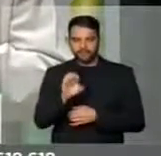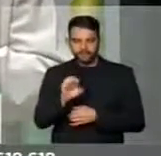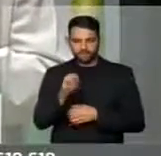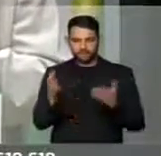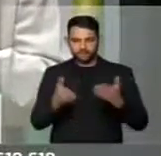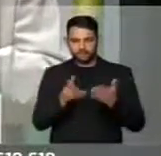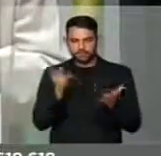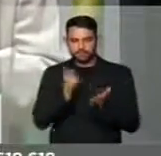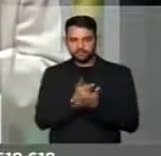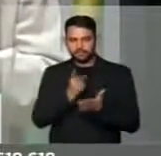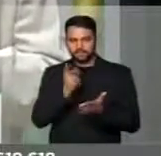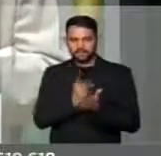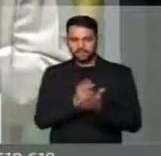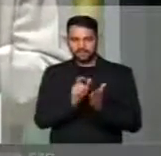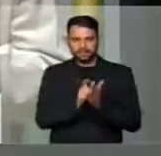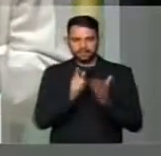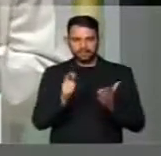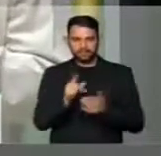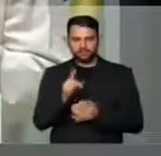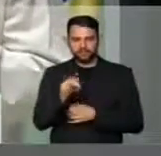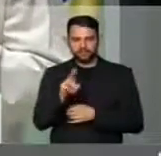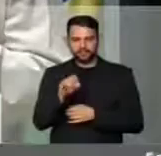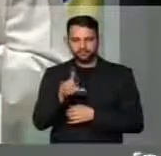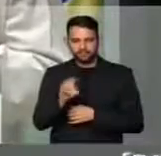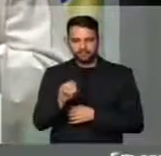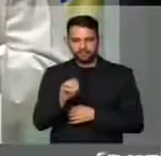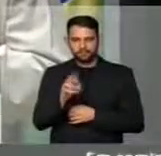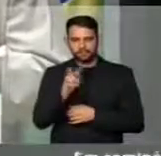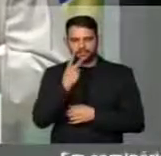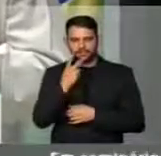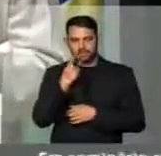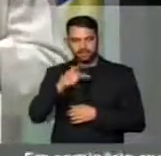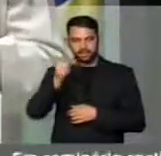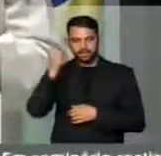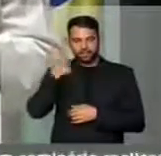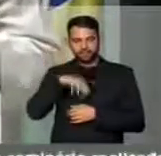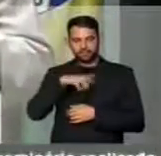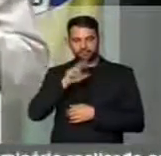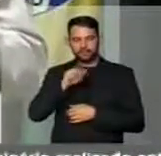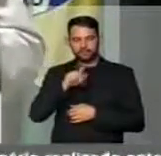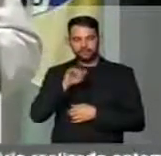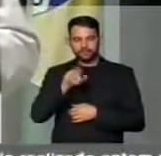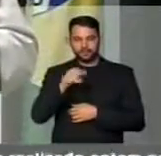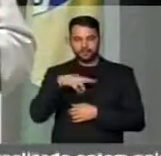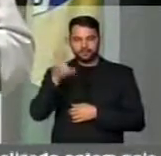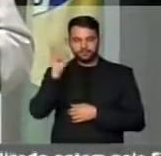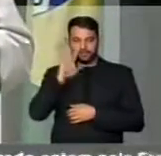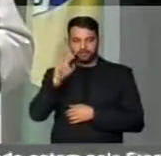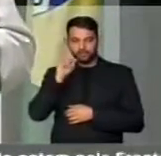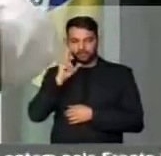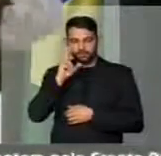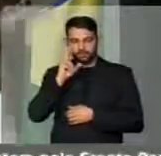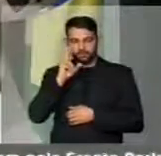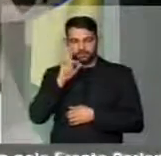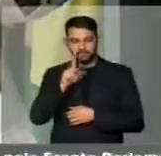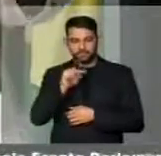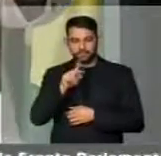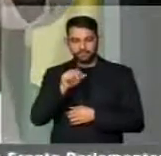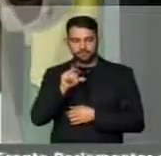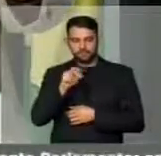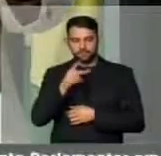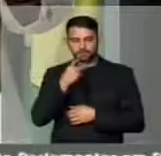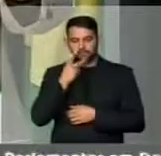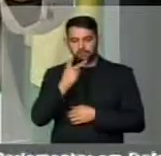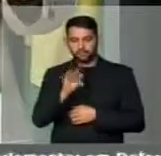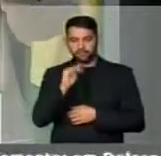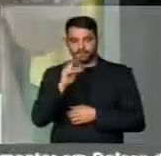é a mesma capa de Pedro Collor quando diz naquela época, e Roberto Freire lembrou. Pedro Collor conta